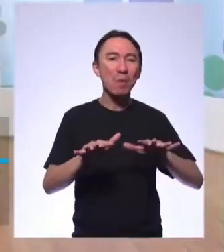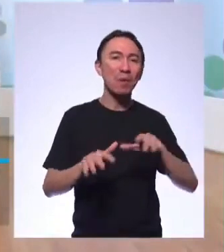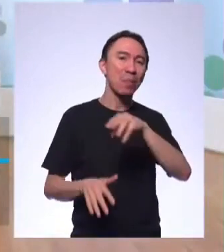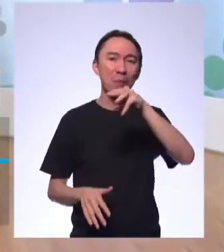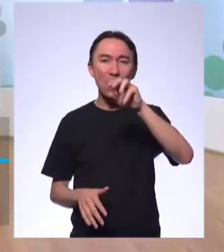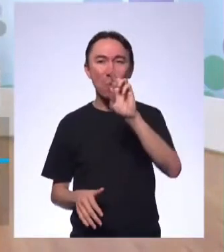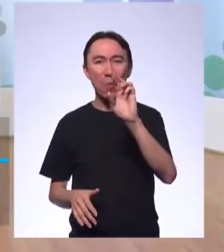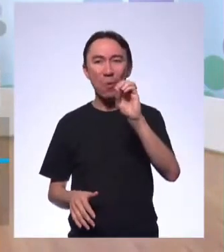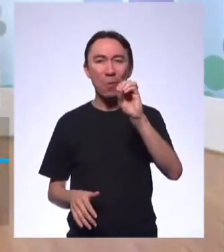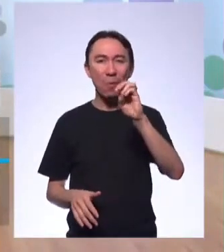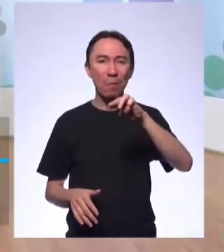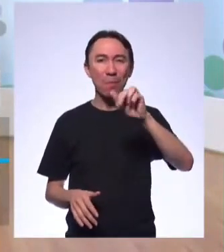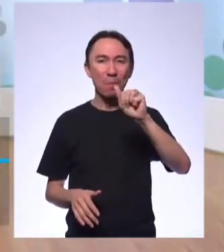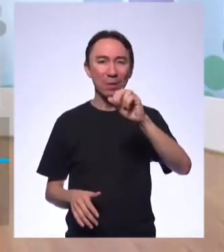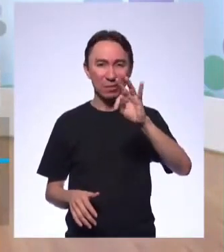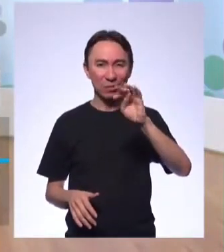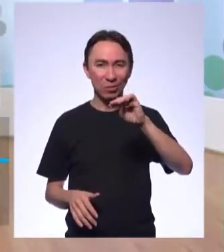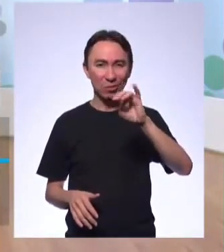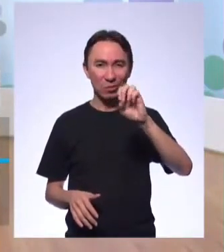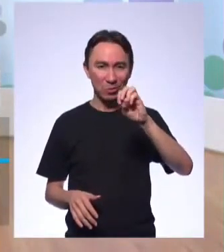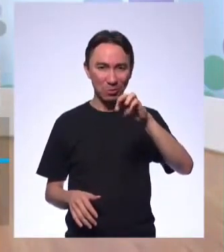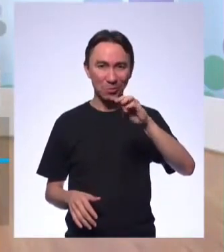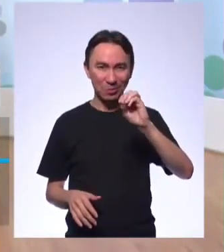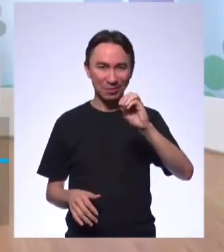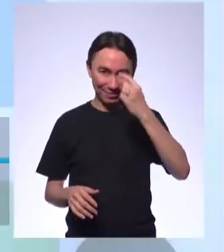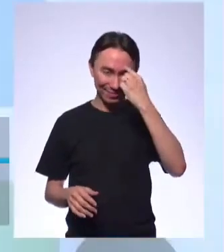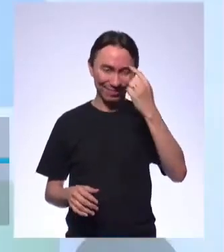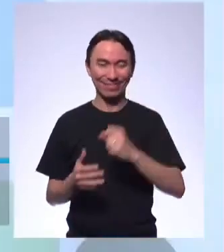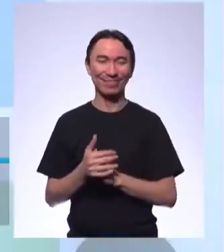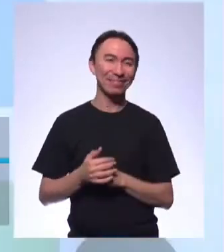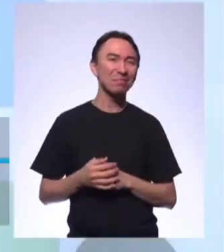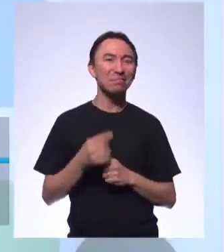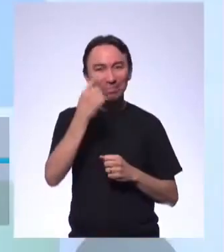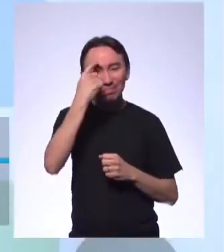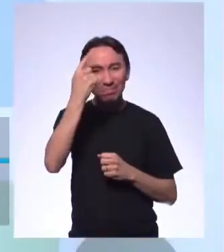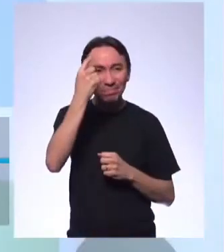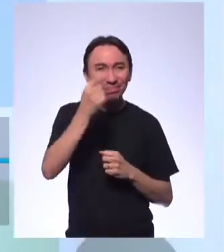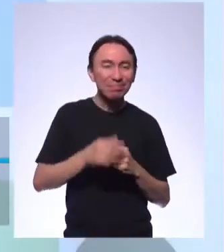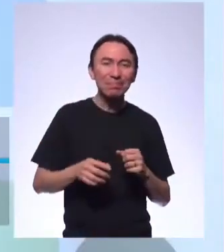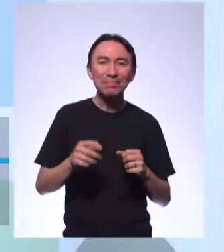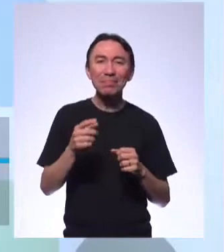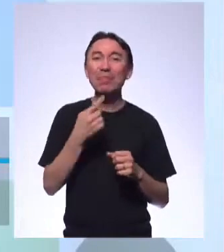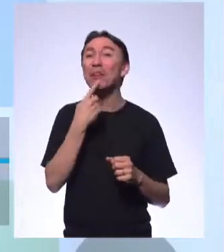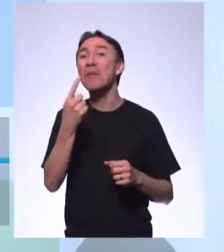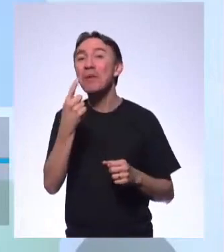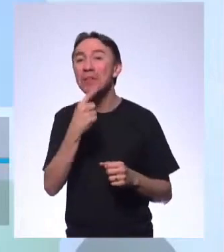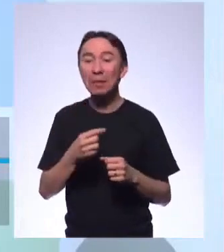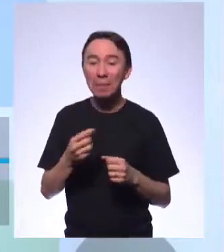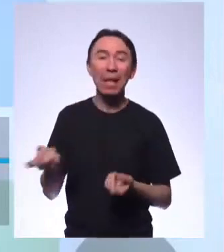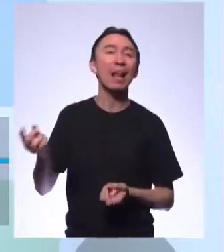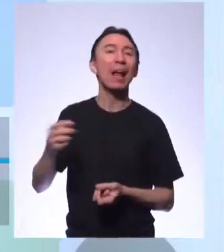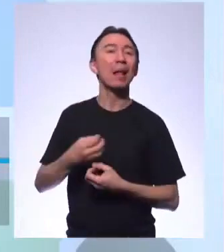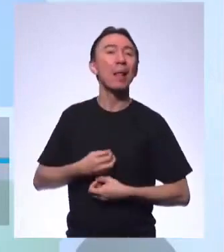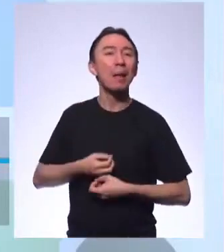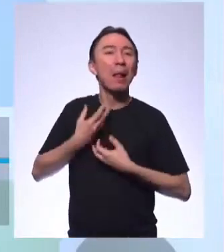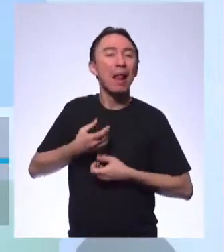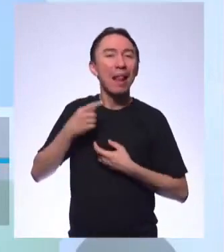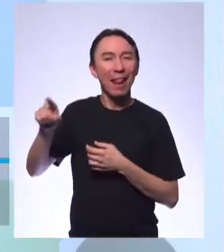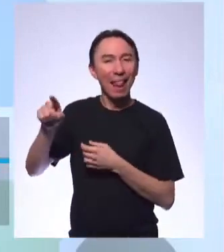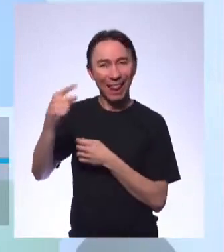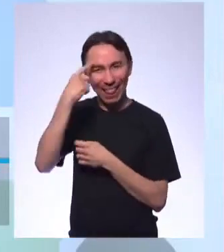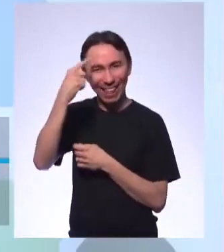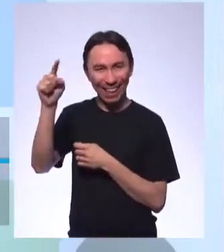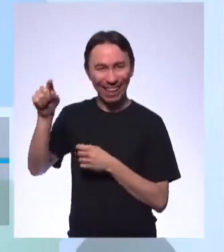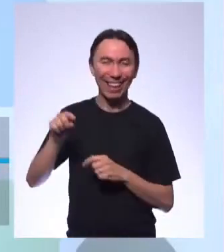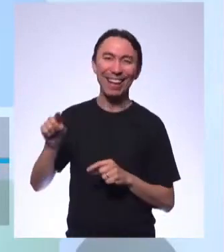que a gente comentando nesse momento, lembra quando a gente falou sobre como que a literatura africana ela começou? Tinha então ali